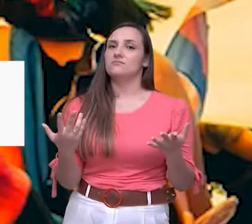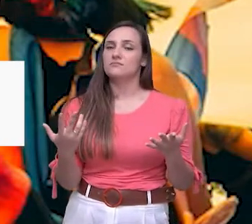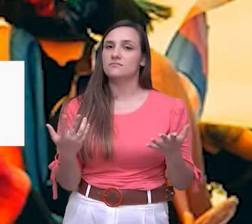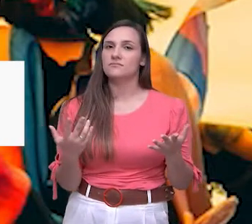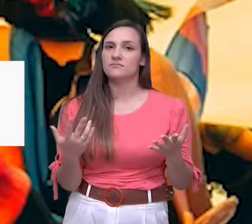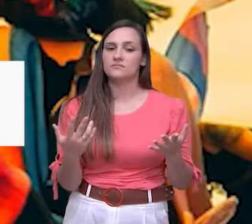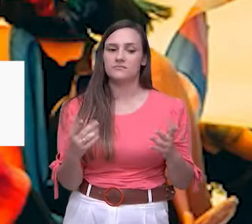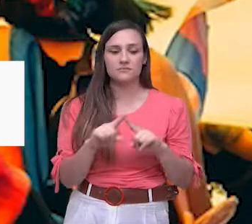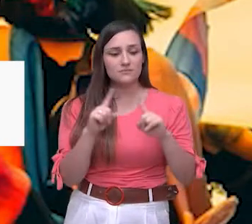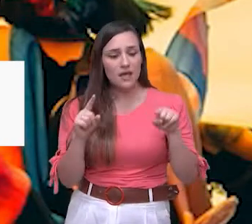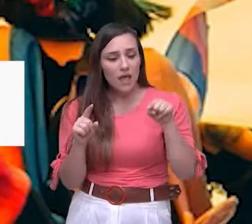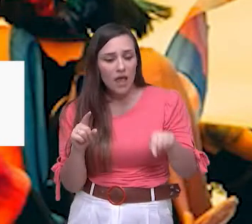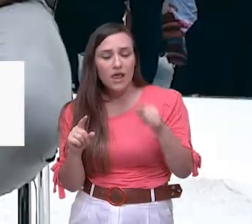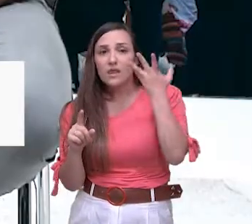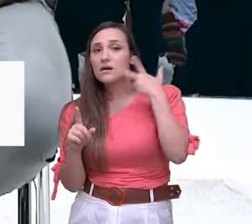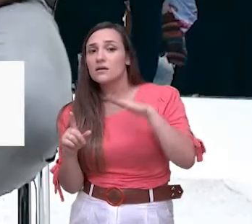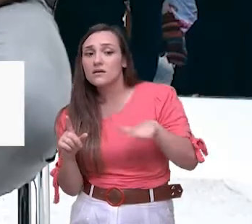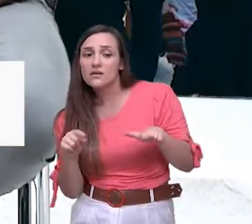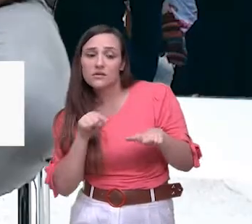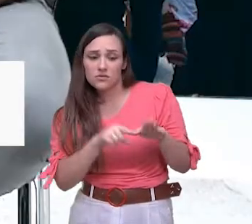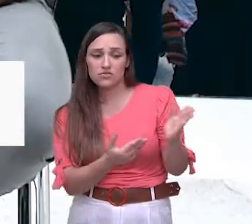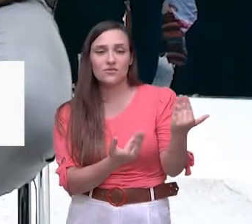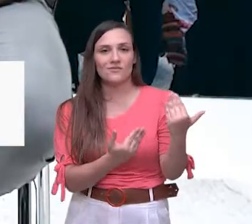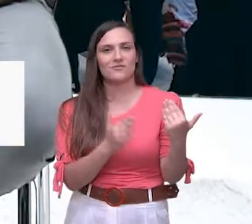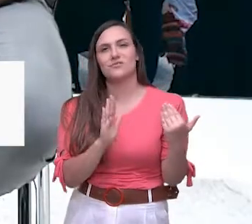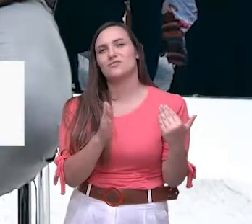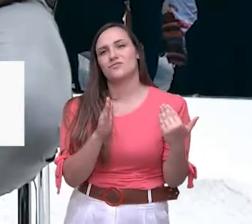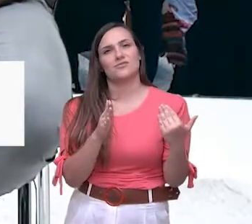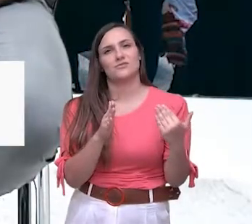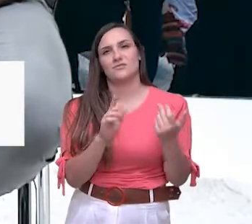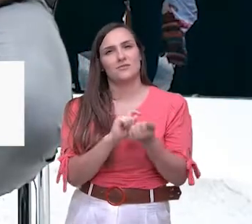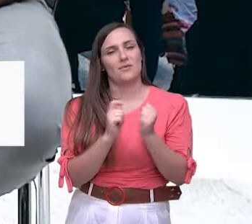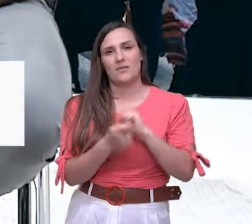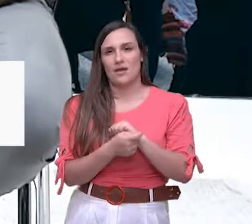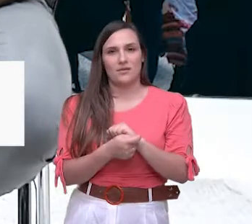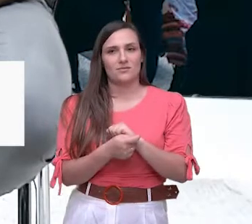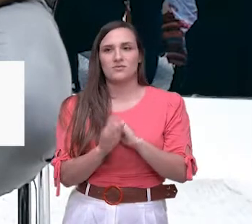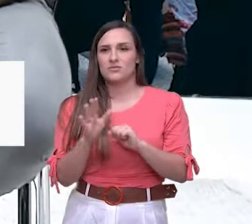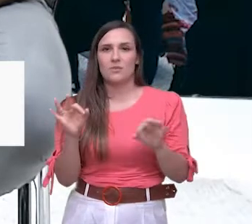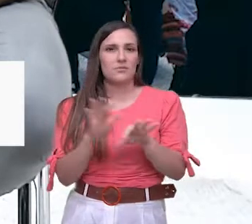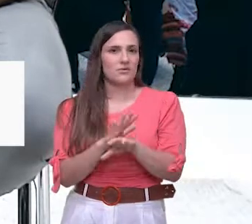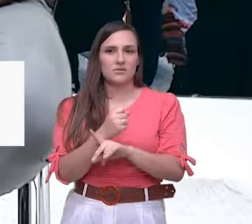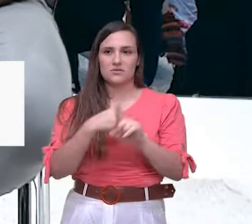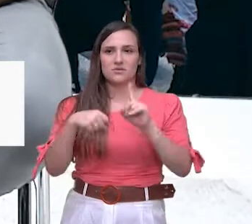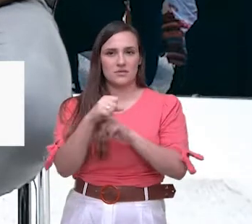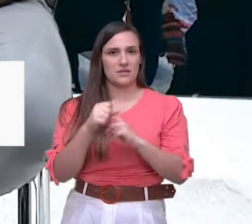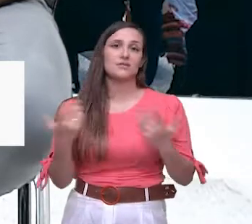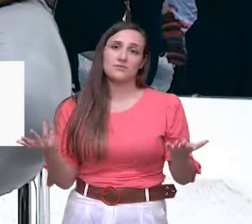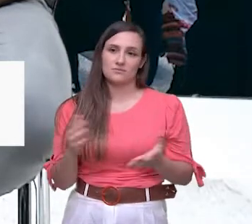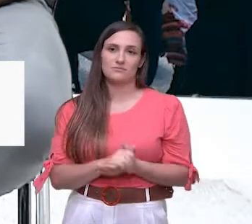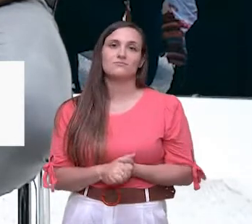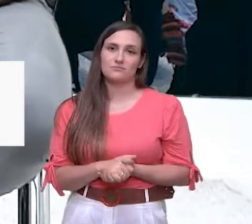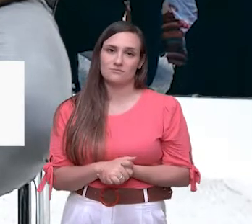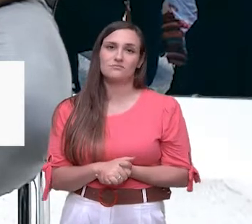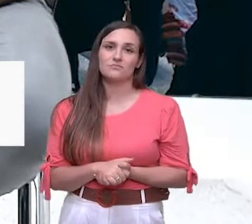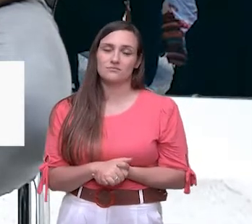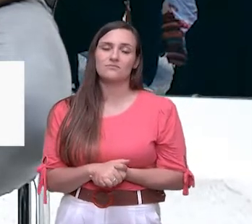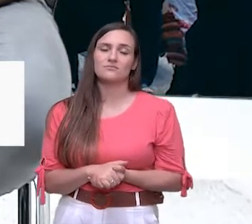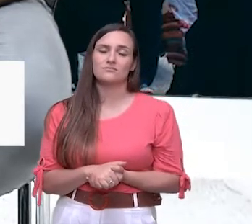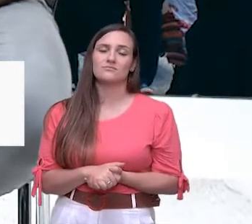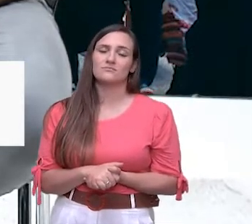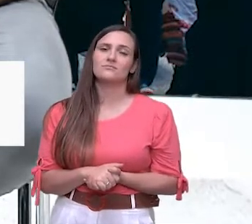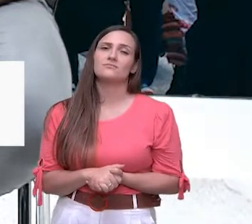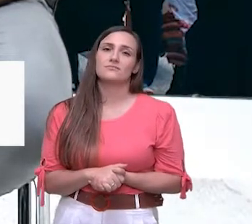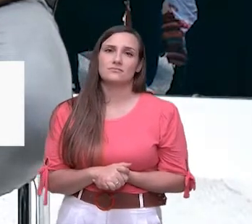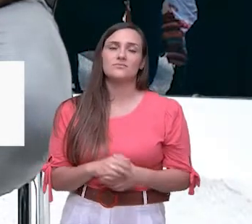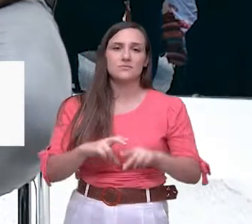juntas mas assim essas crianças e esses adolescentes eles já estão extremamente preparados para Essa sociedade né